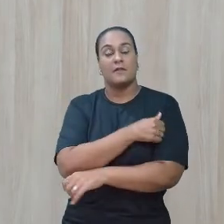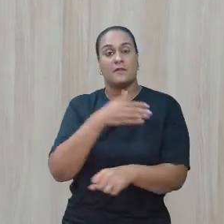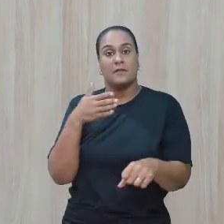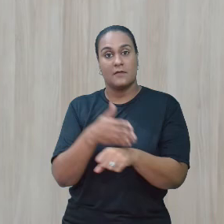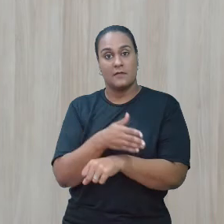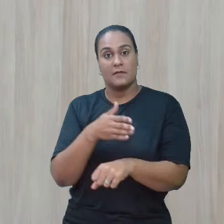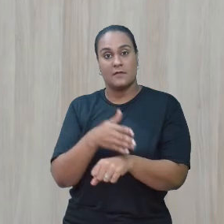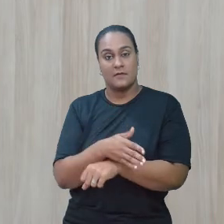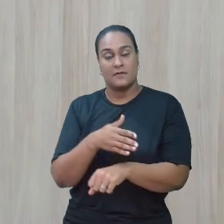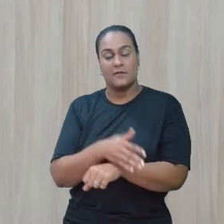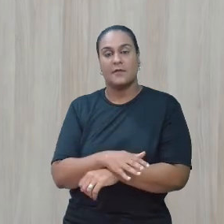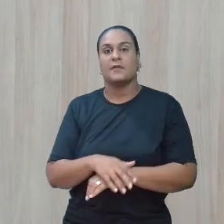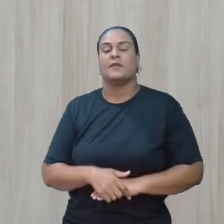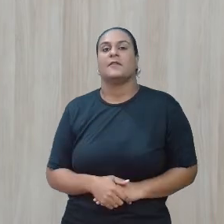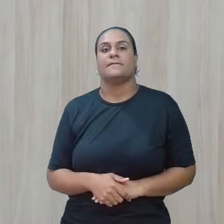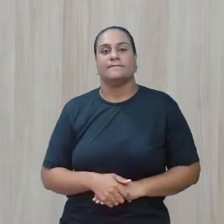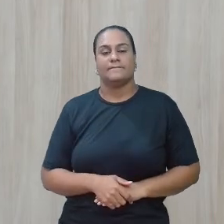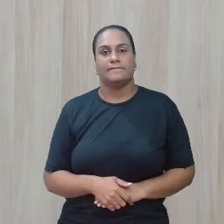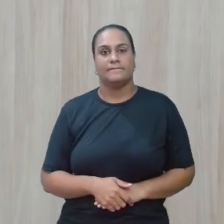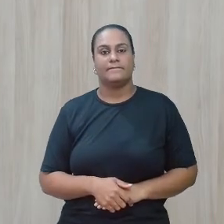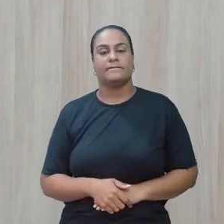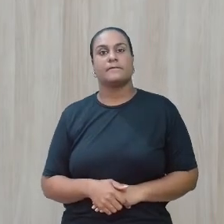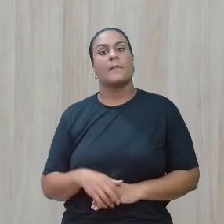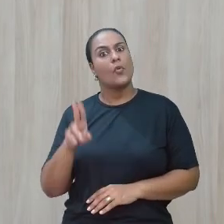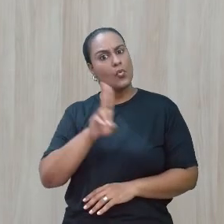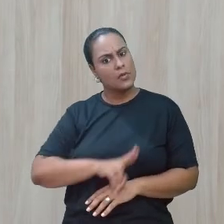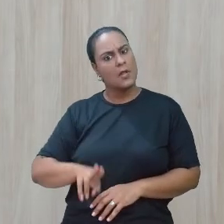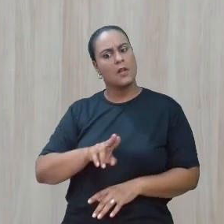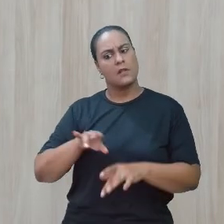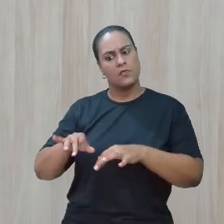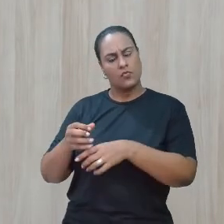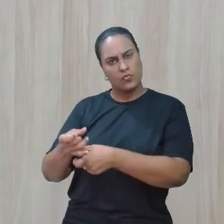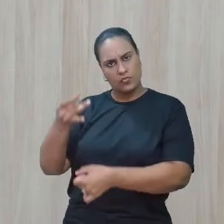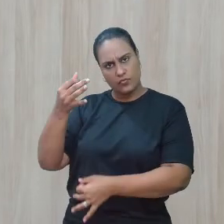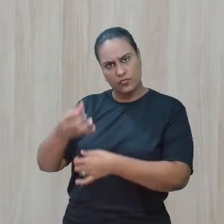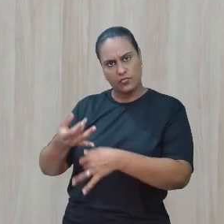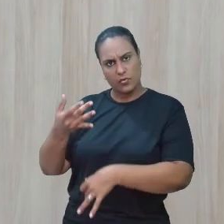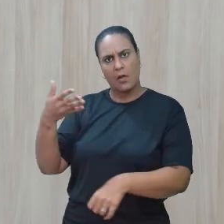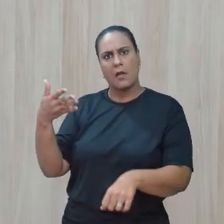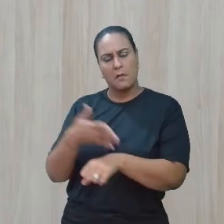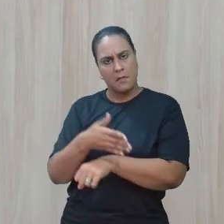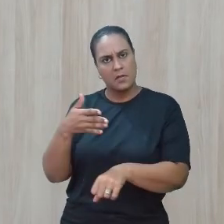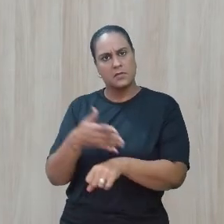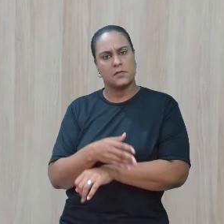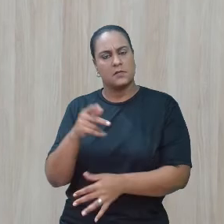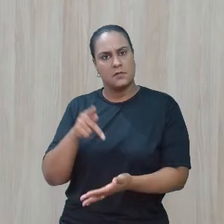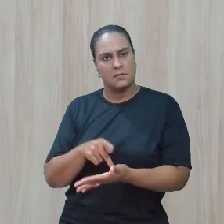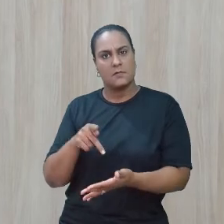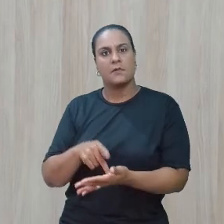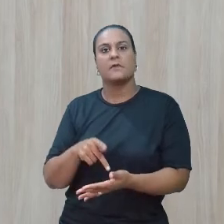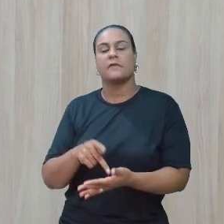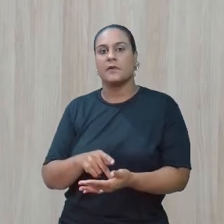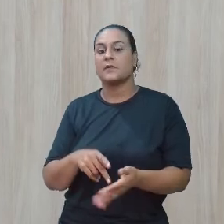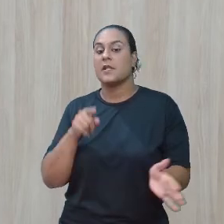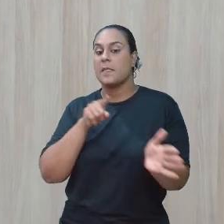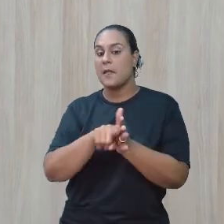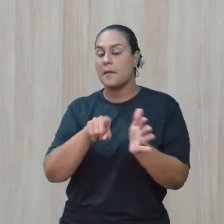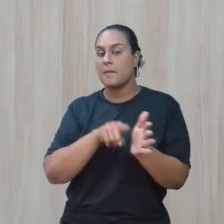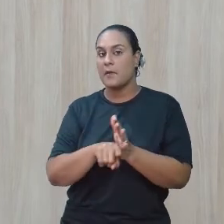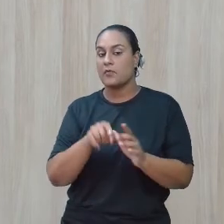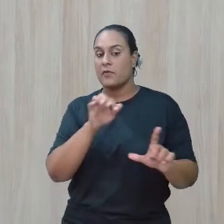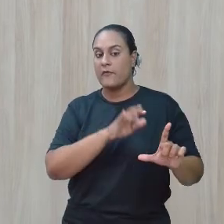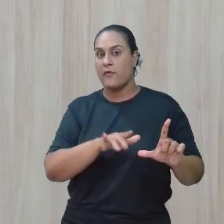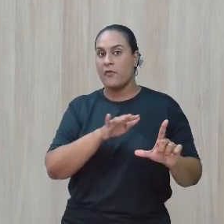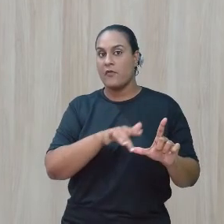Façam aí a questão do chat, né? Participem aí do chat, do quiz também, que vai ficar o link aí